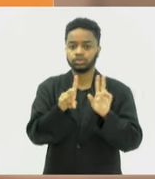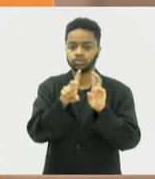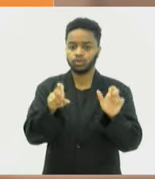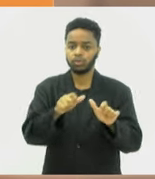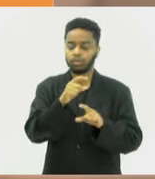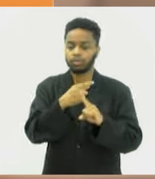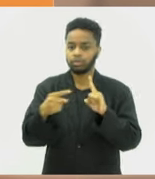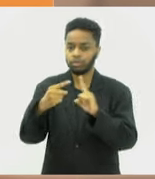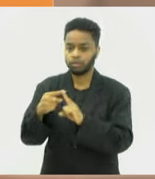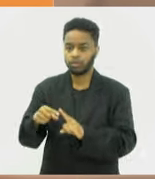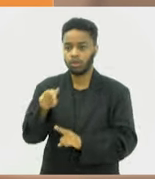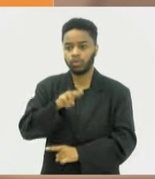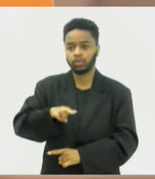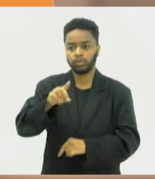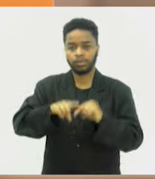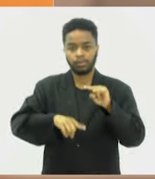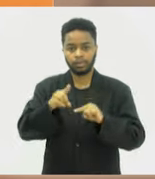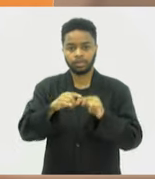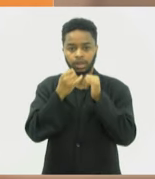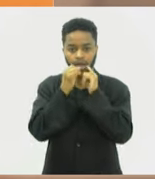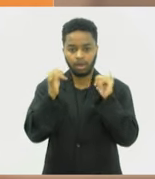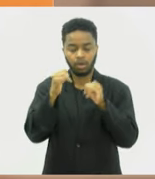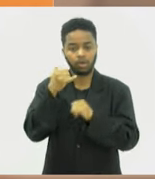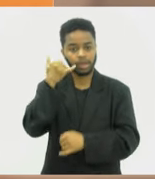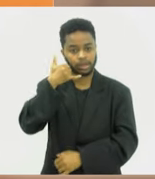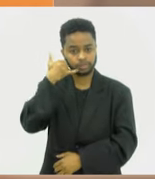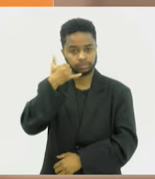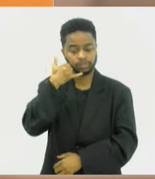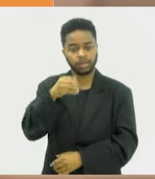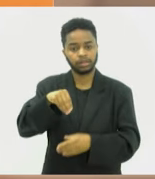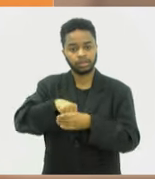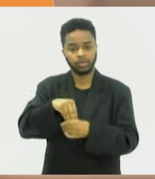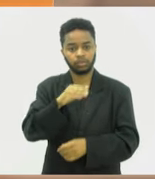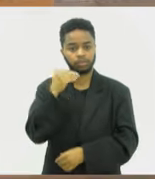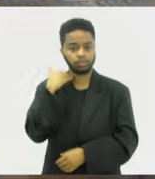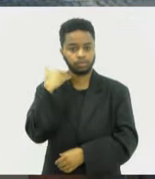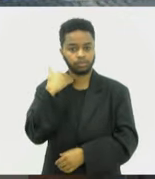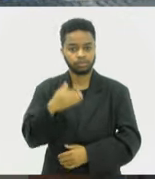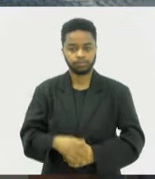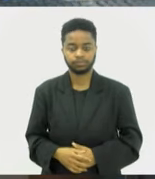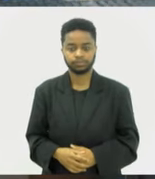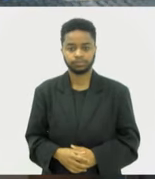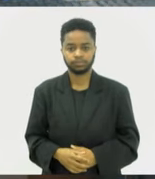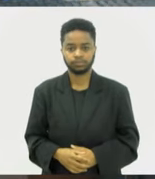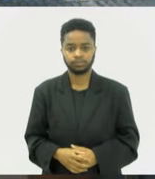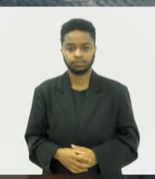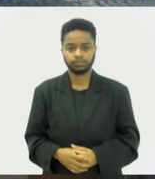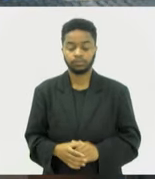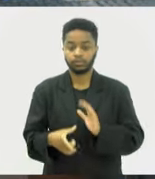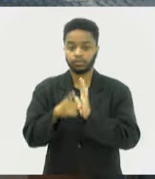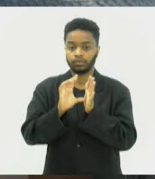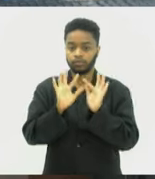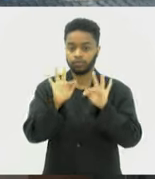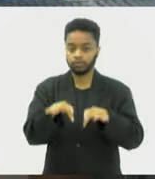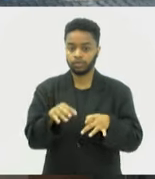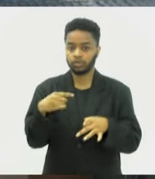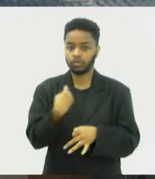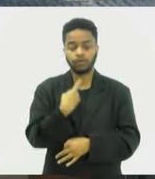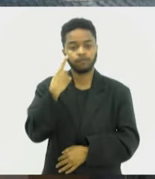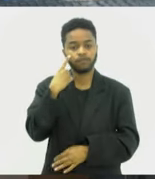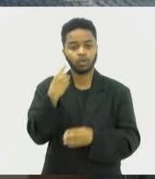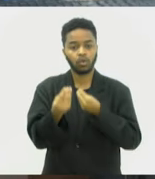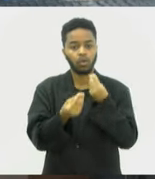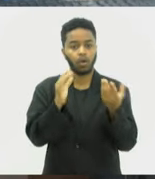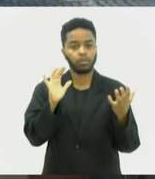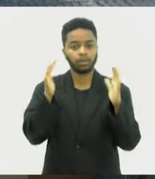de dispositivos eletrônicos em agências bancárias. E antes de encerrar, vamos dar uma olhada